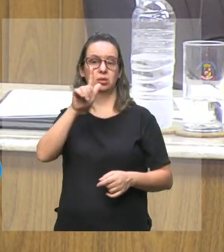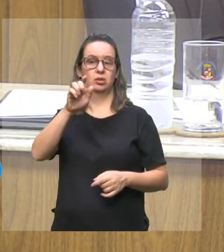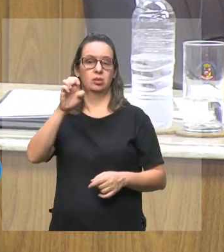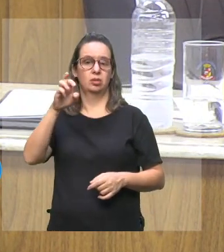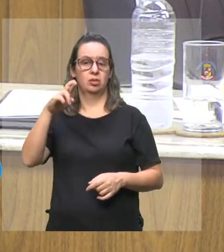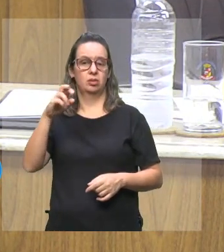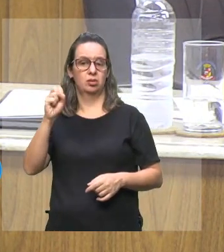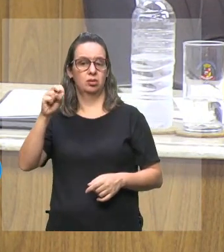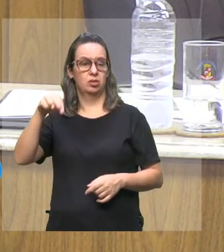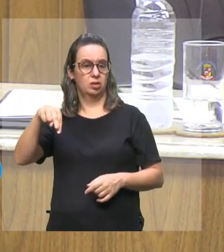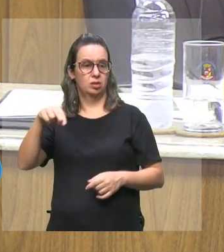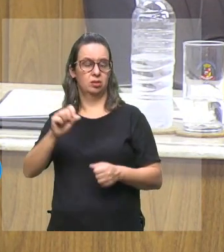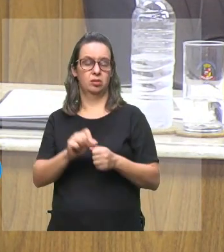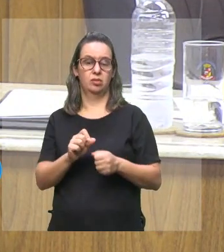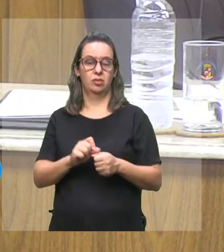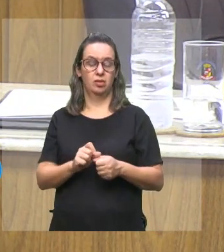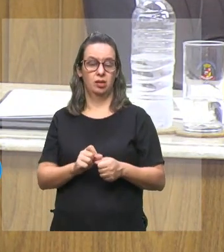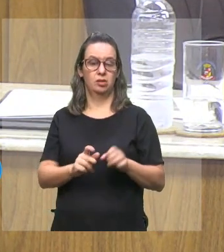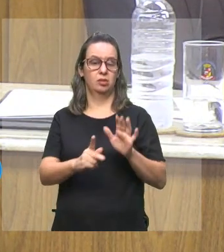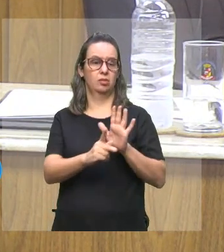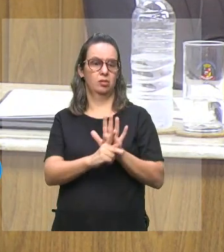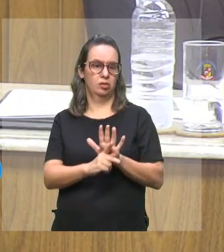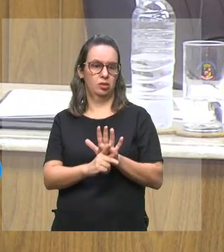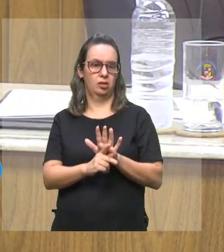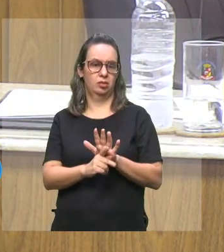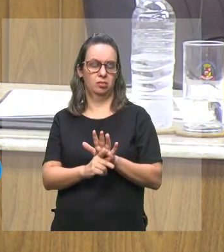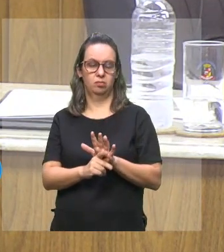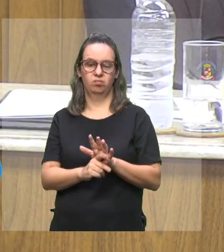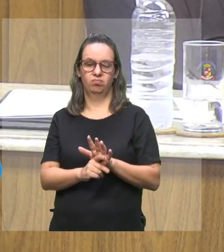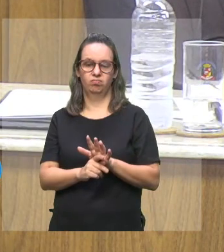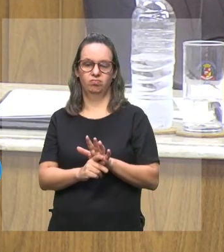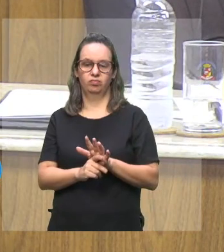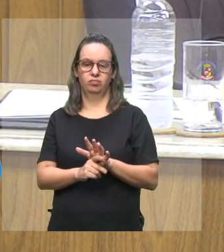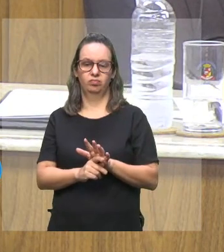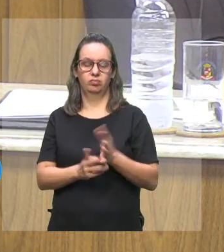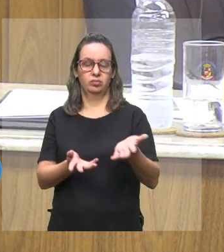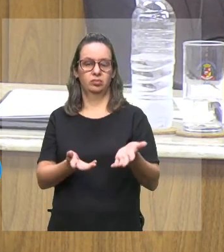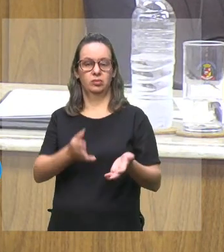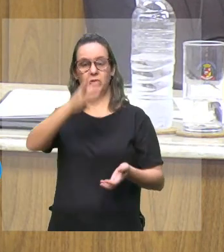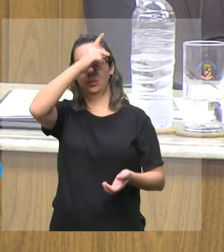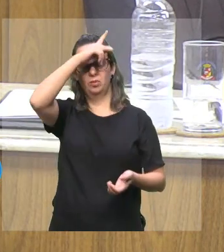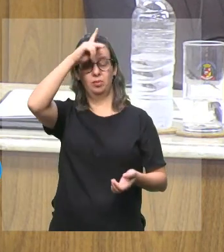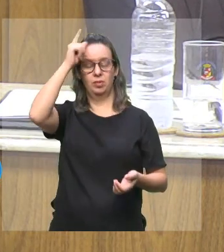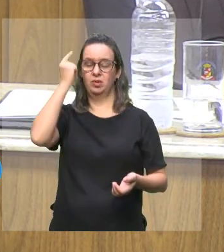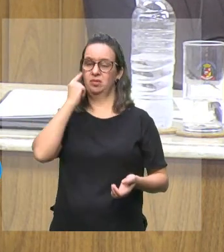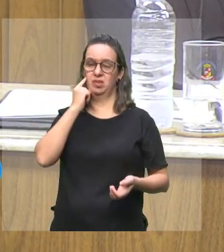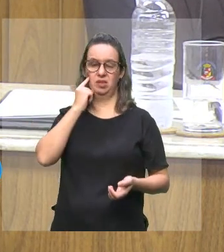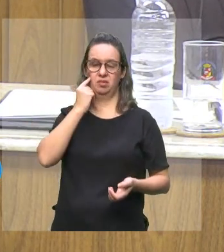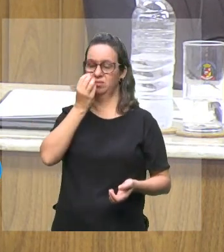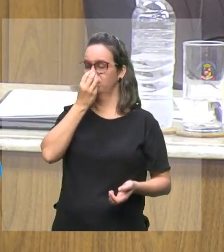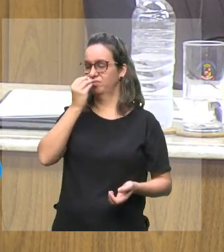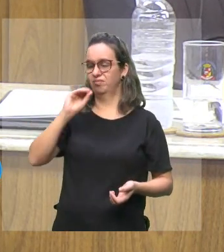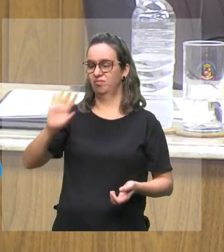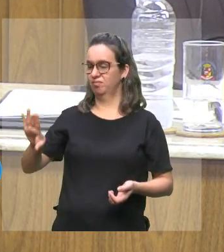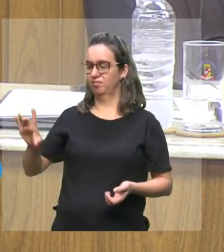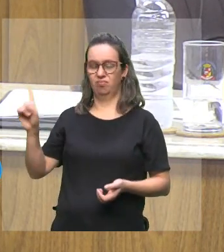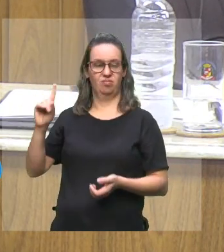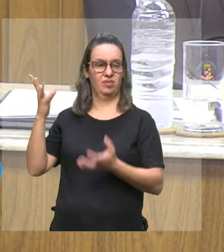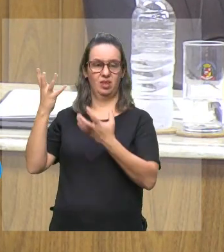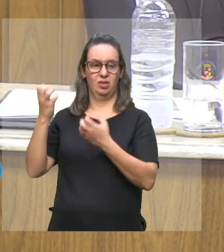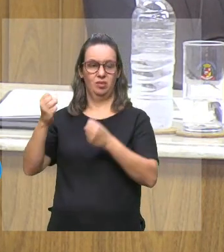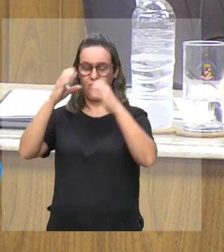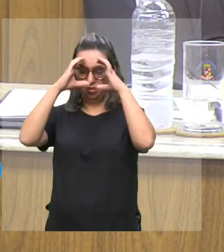gente vê o prefeito fazer isso. E eu acho que isso é muito a imagem dessa gestão. É um populismo barato